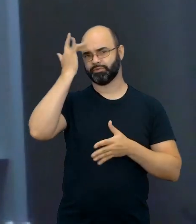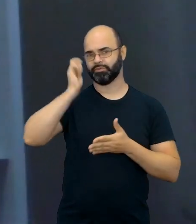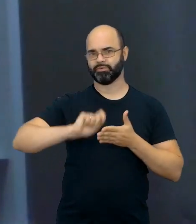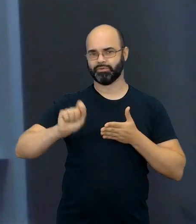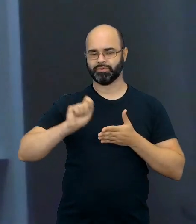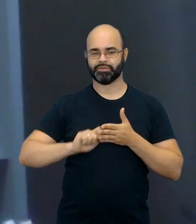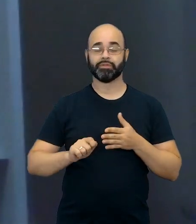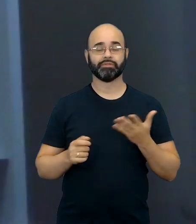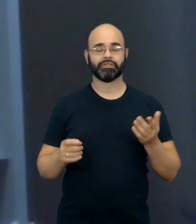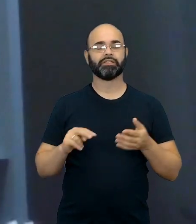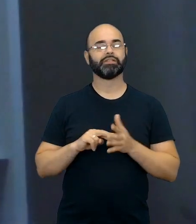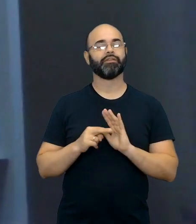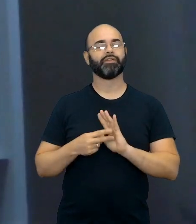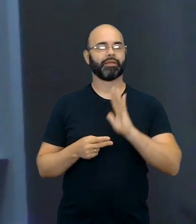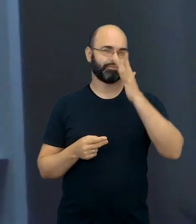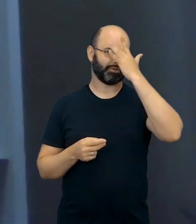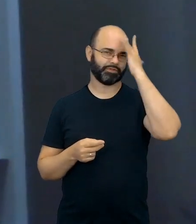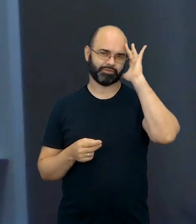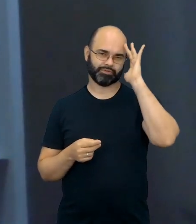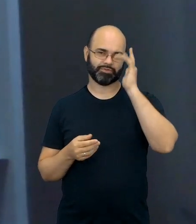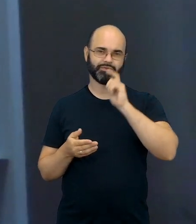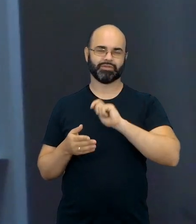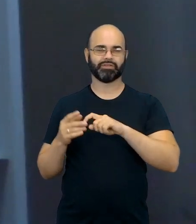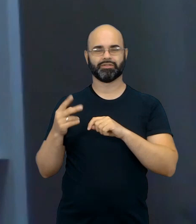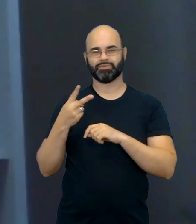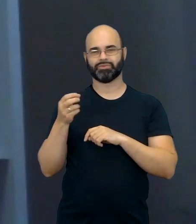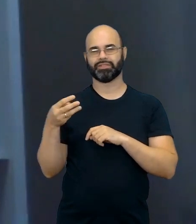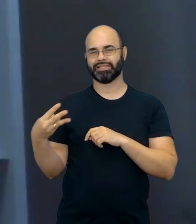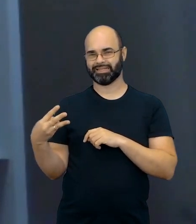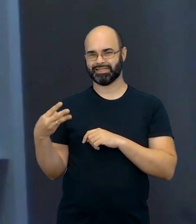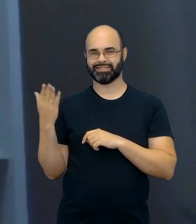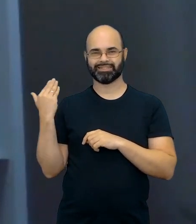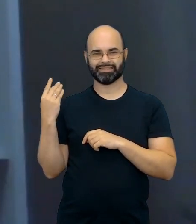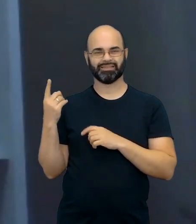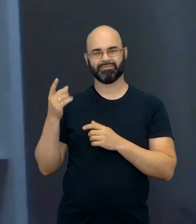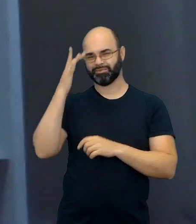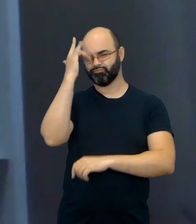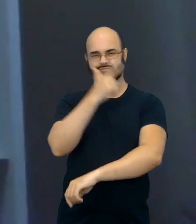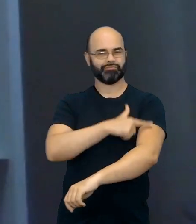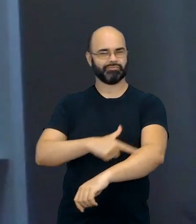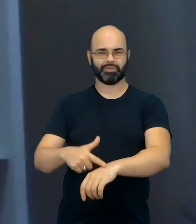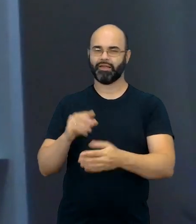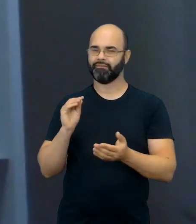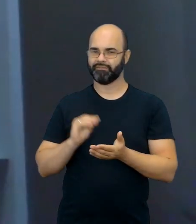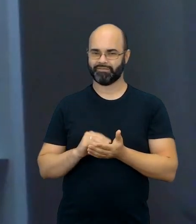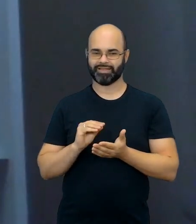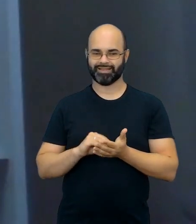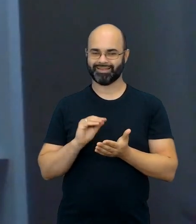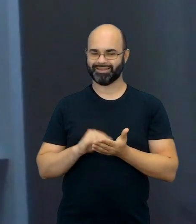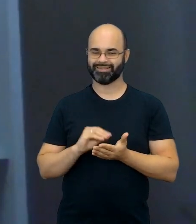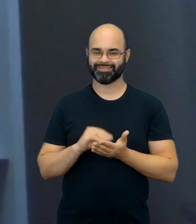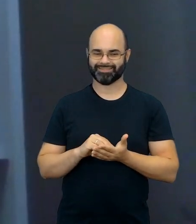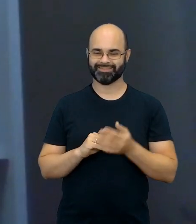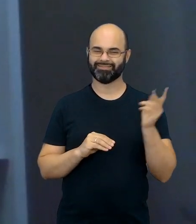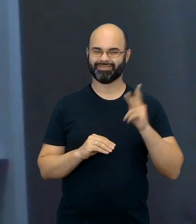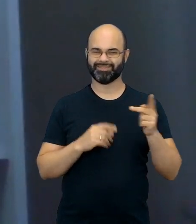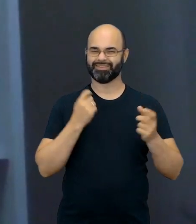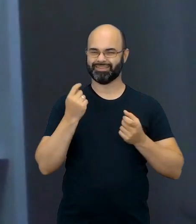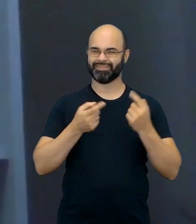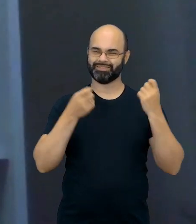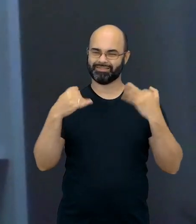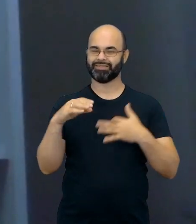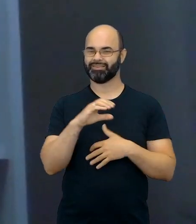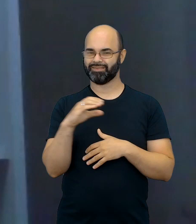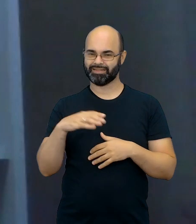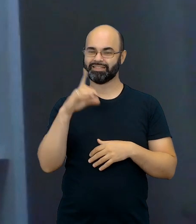os estudantes da sala 203, que eram indisciplinados, segundo alguns professores e